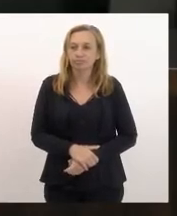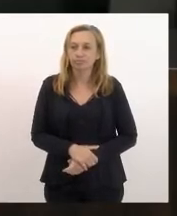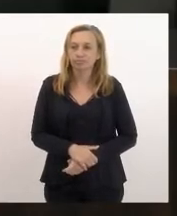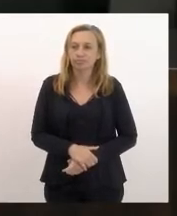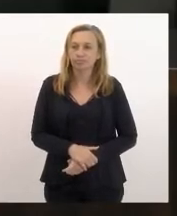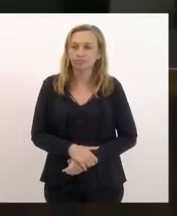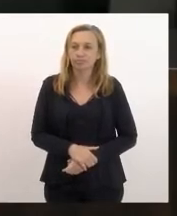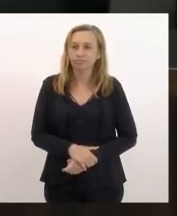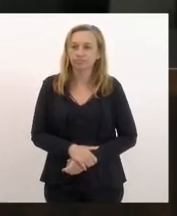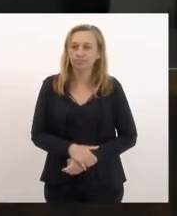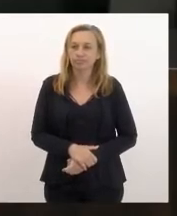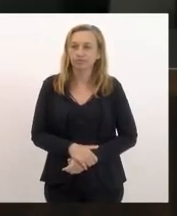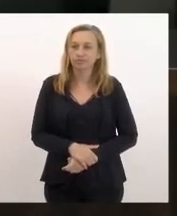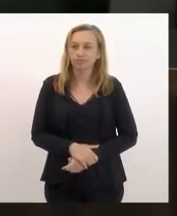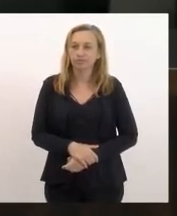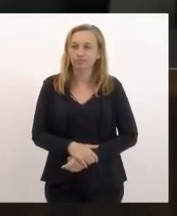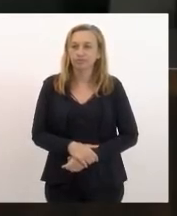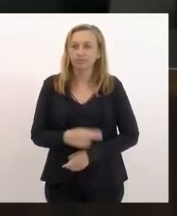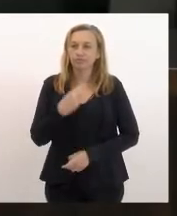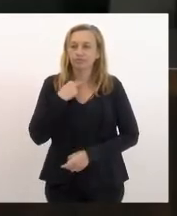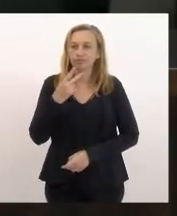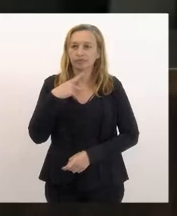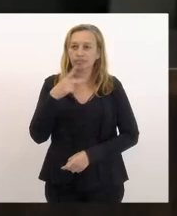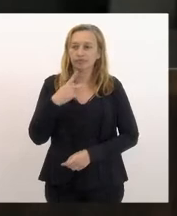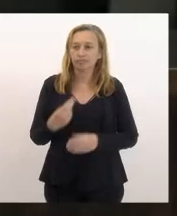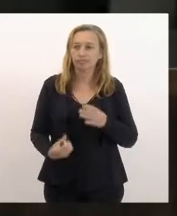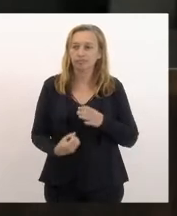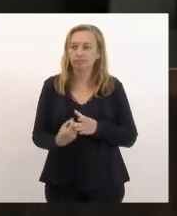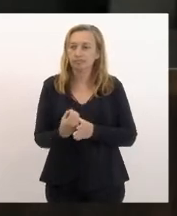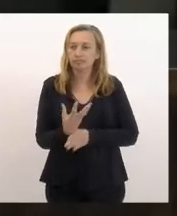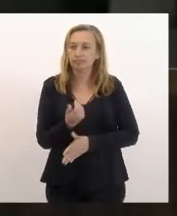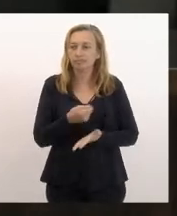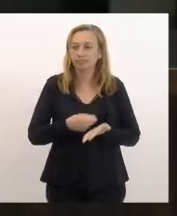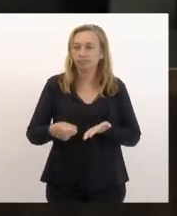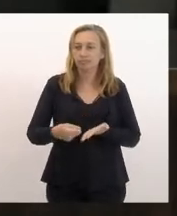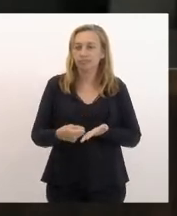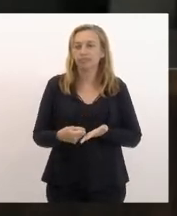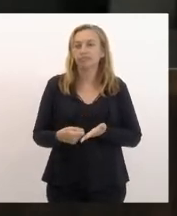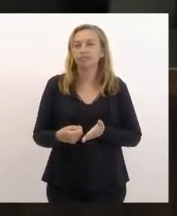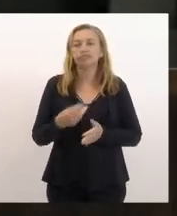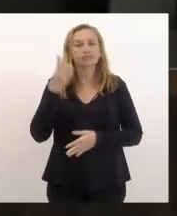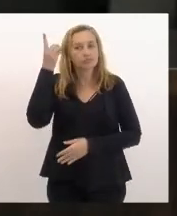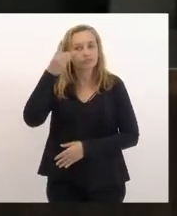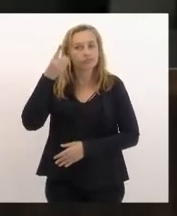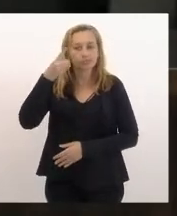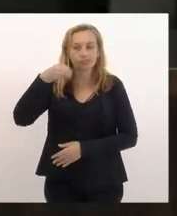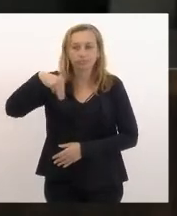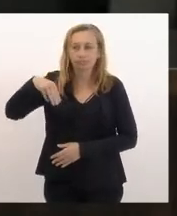Dani Monteiro está impedida por ser autora. Deputado Carlos Mink. Autora, presidente. Carlos Mink.